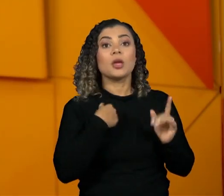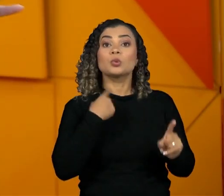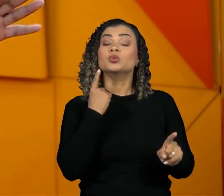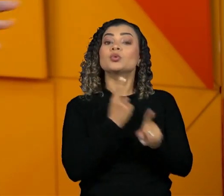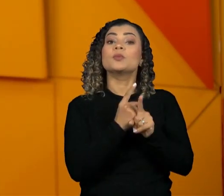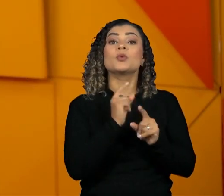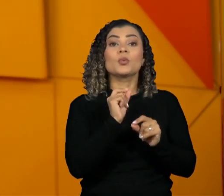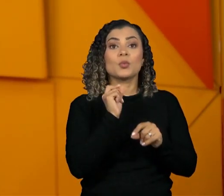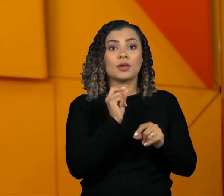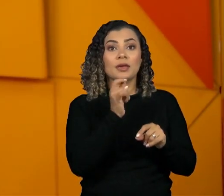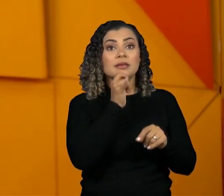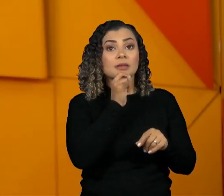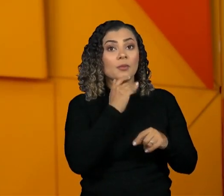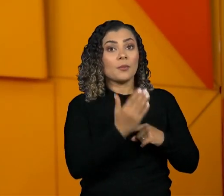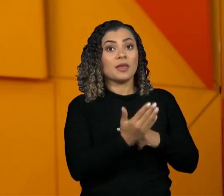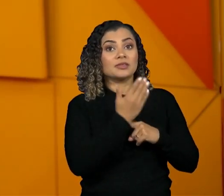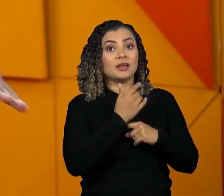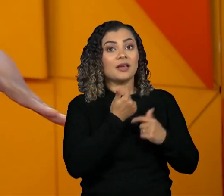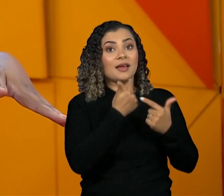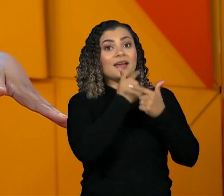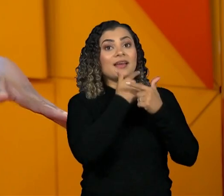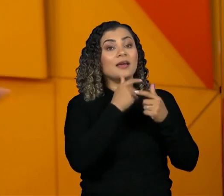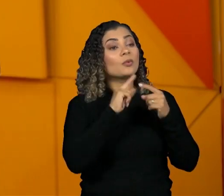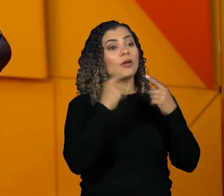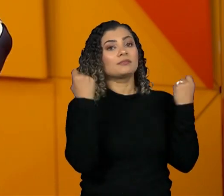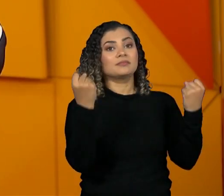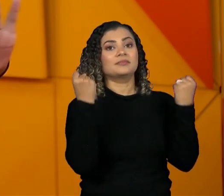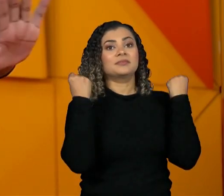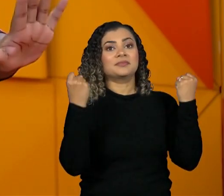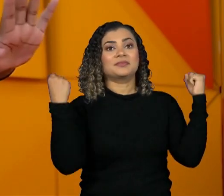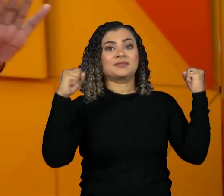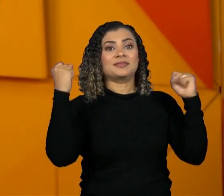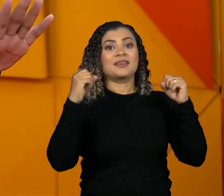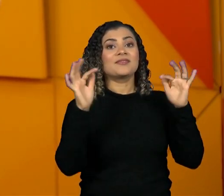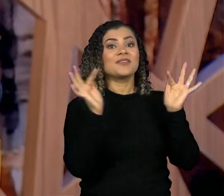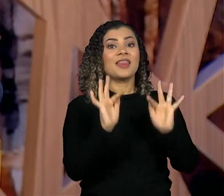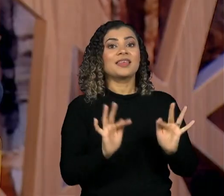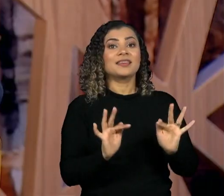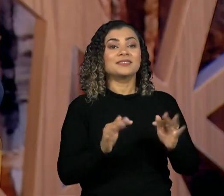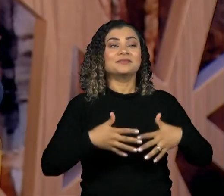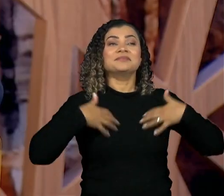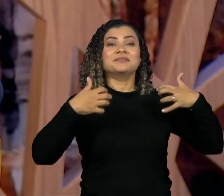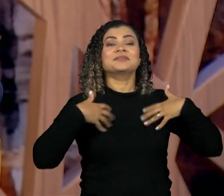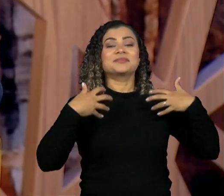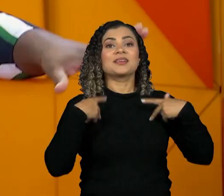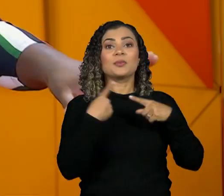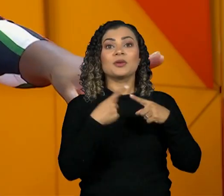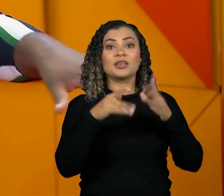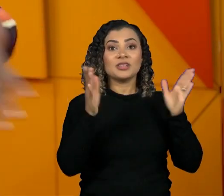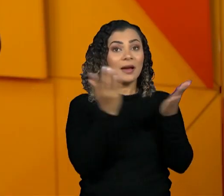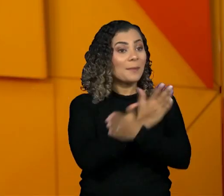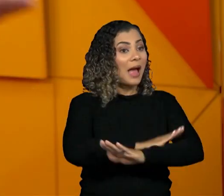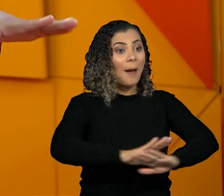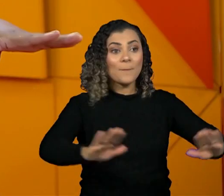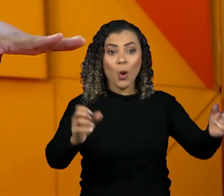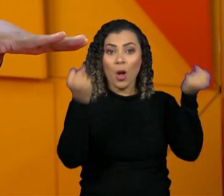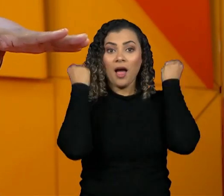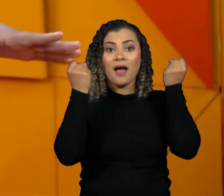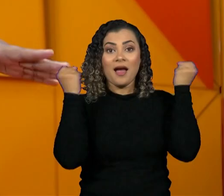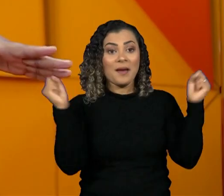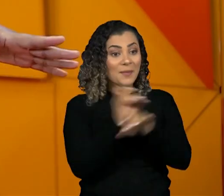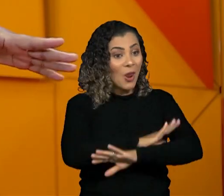por exemplo, que treinar tem me feito rir. Então, eu treino de manhã, porque eu já acordo feliz. E fora que eu fico muito feliz, porque já paguei esse treino, não tem